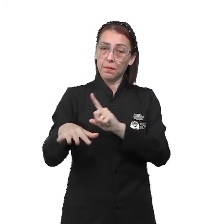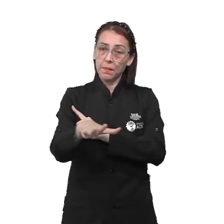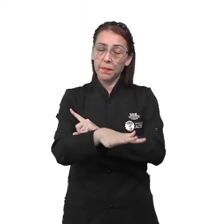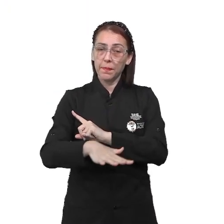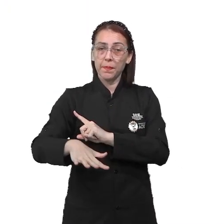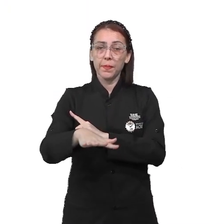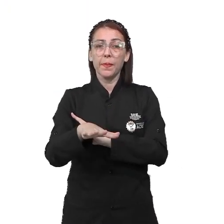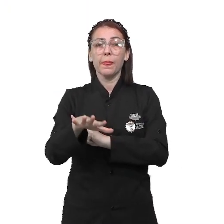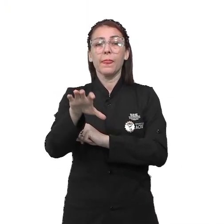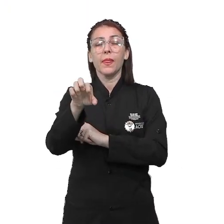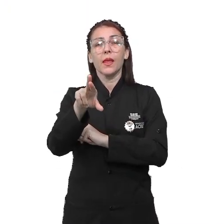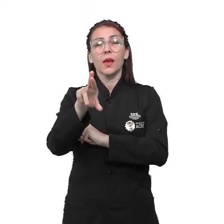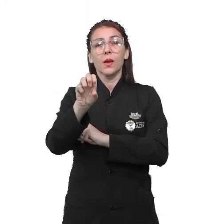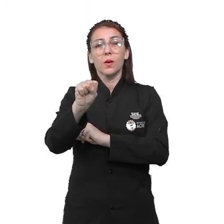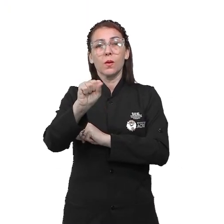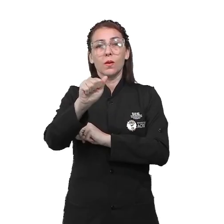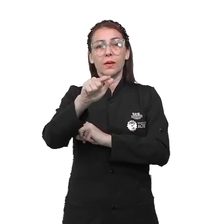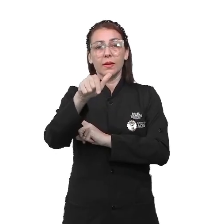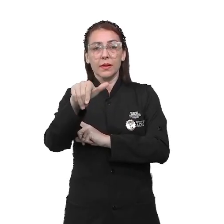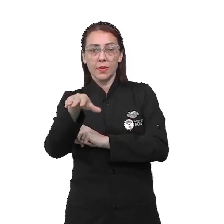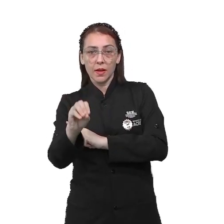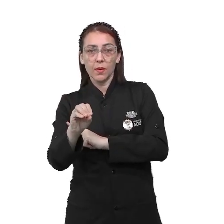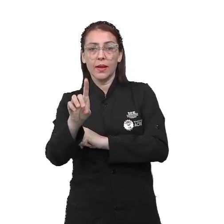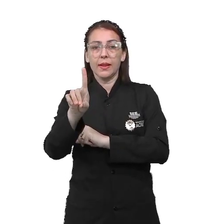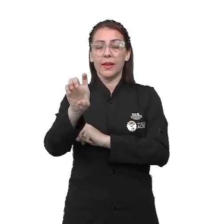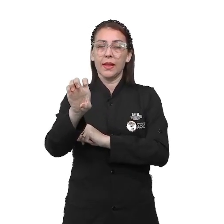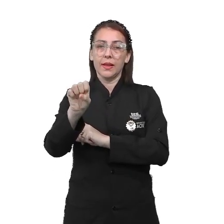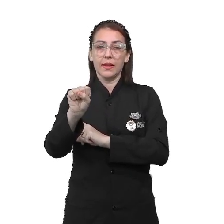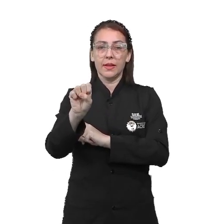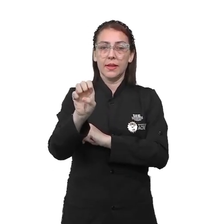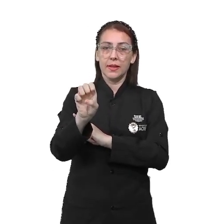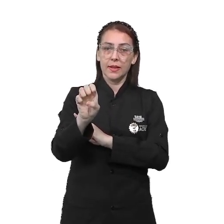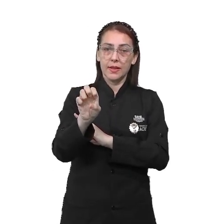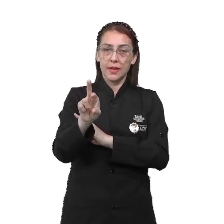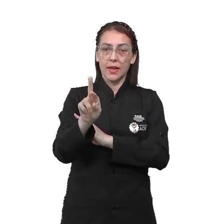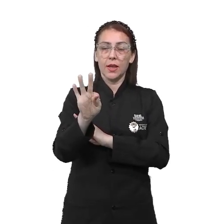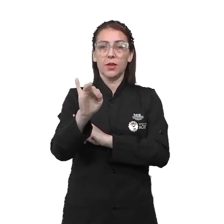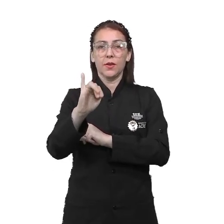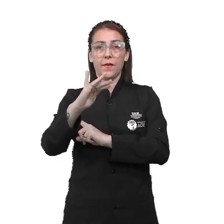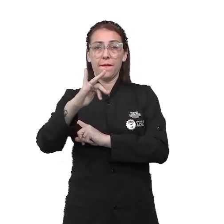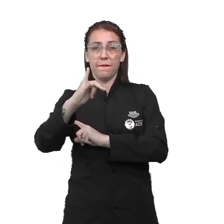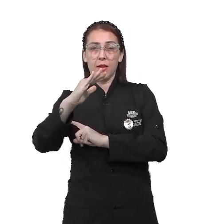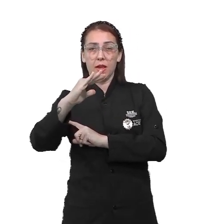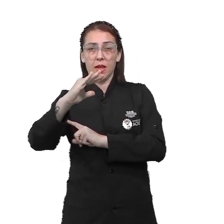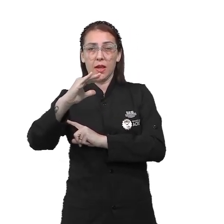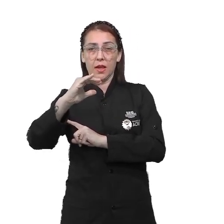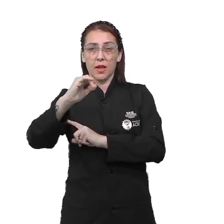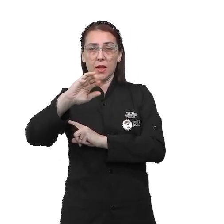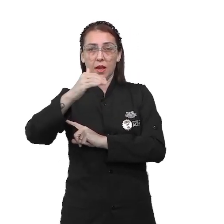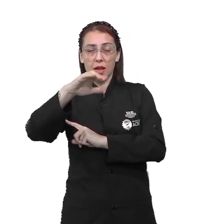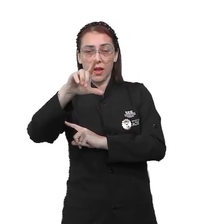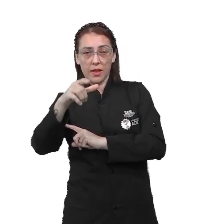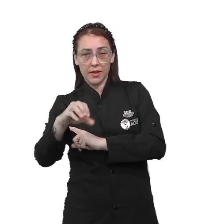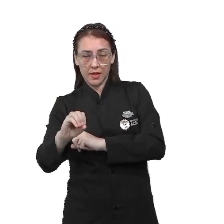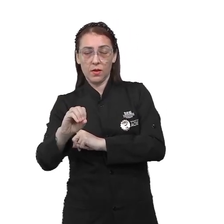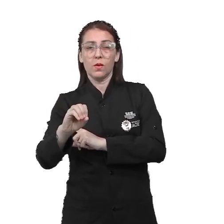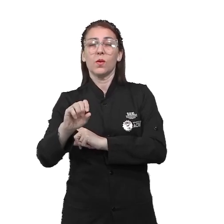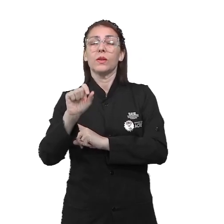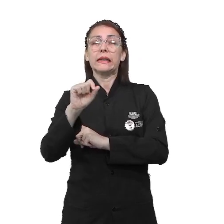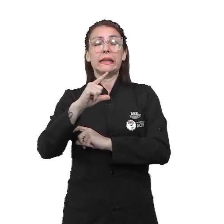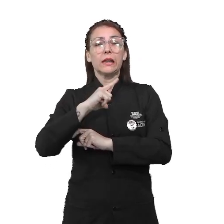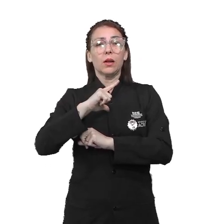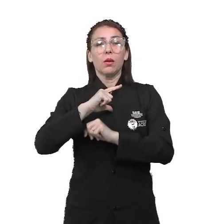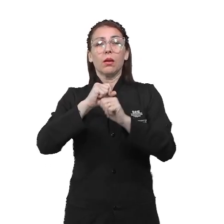respeito à erosão e à desertificação. Como consequência do desmatamento, nós